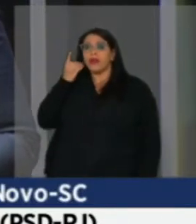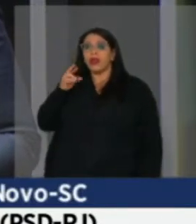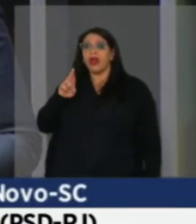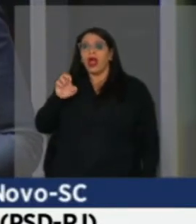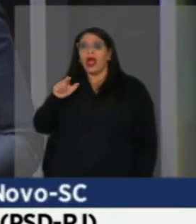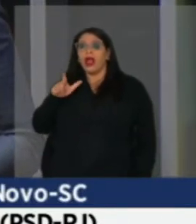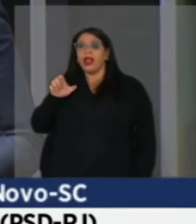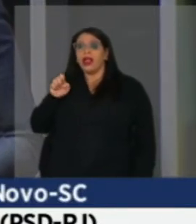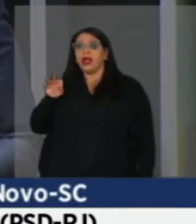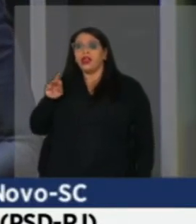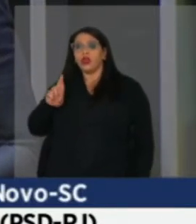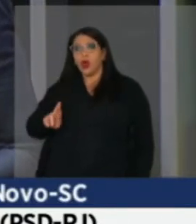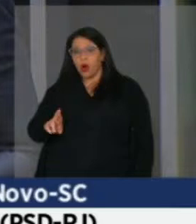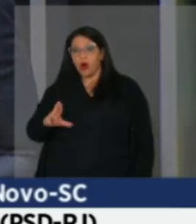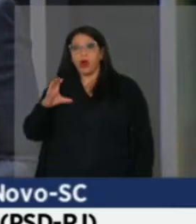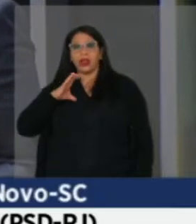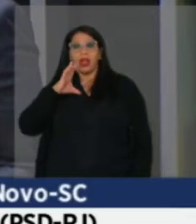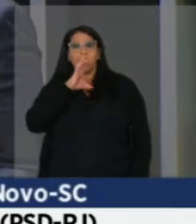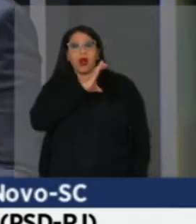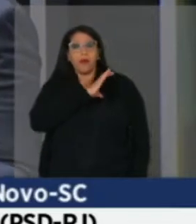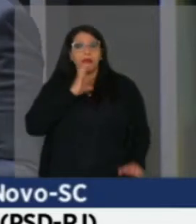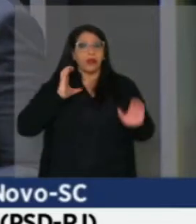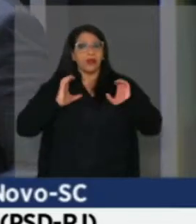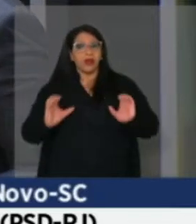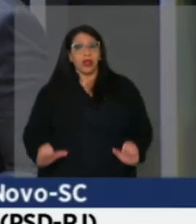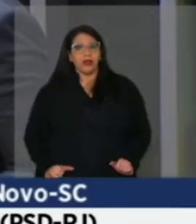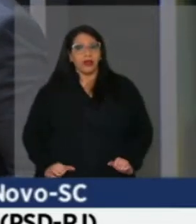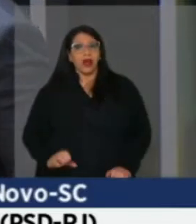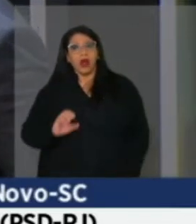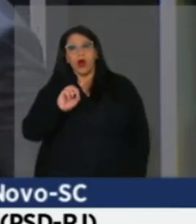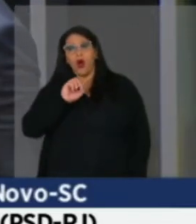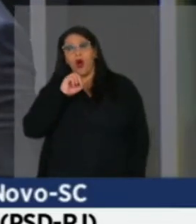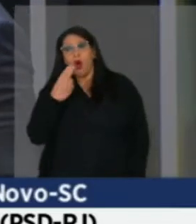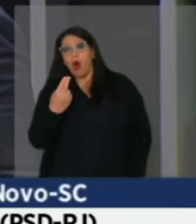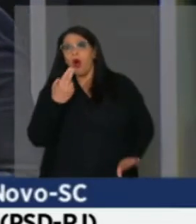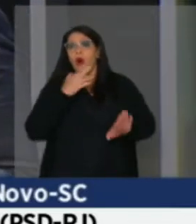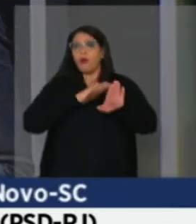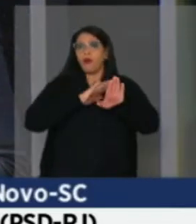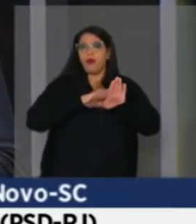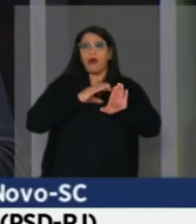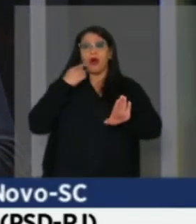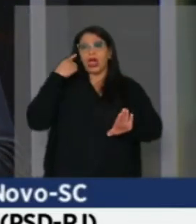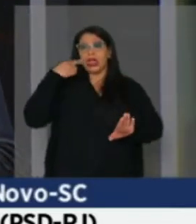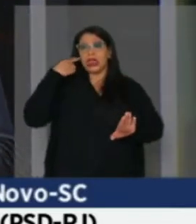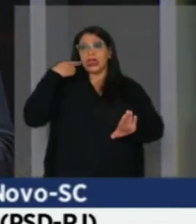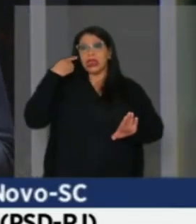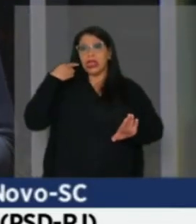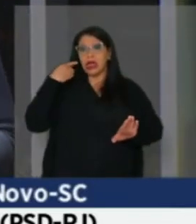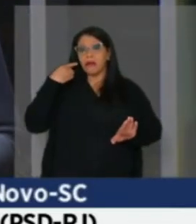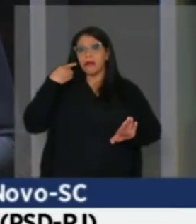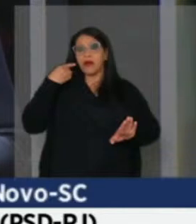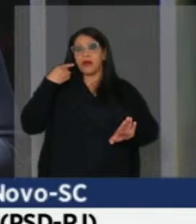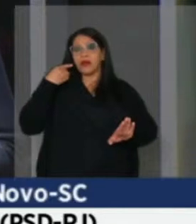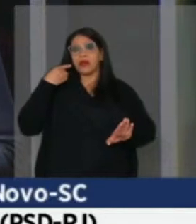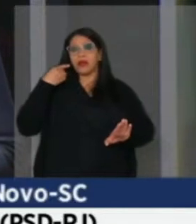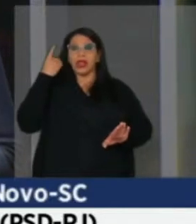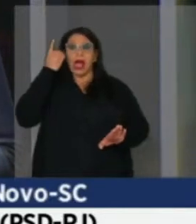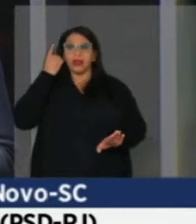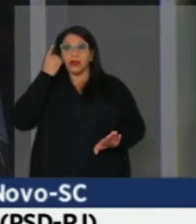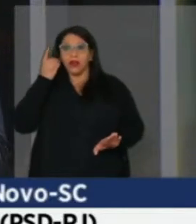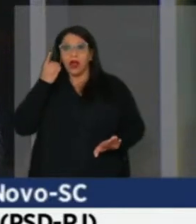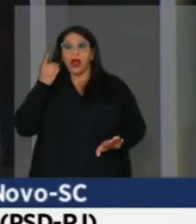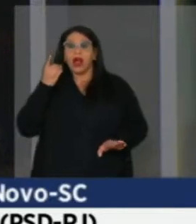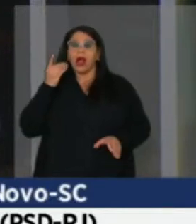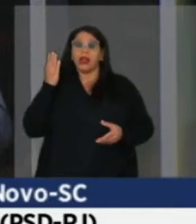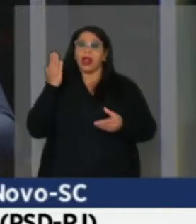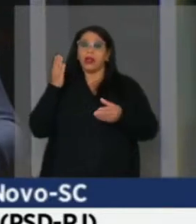na comissão no comitê de ética, ou por mim, que fui o relator no recurso na CCJ, e